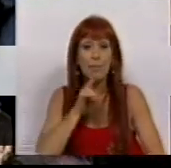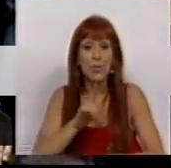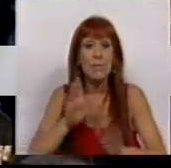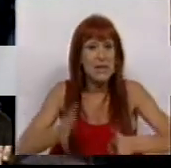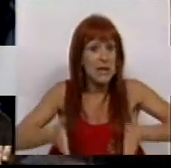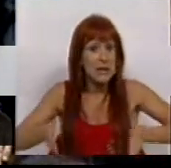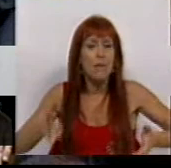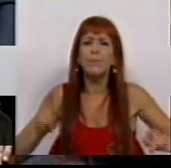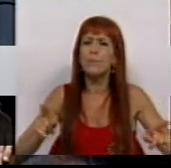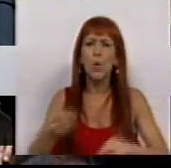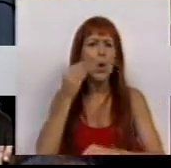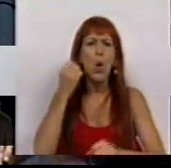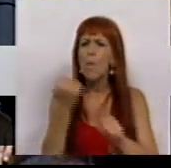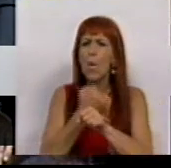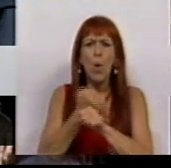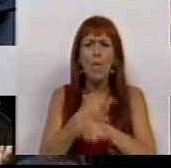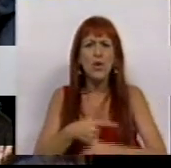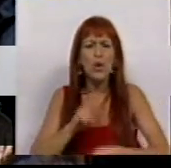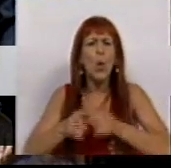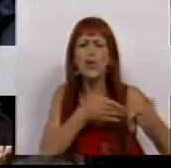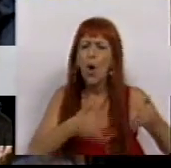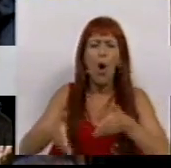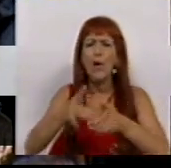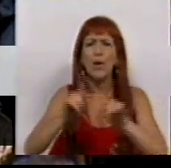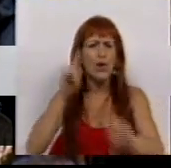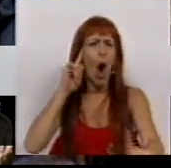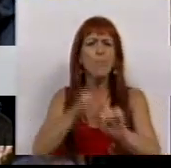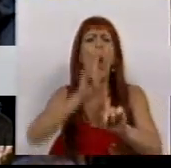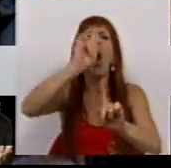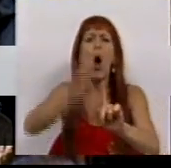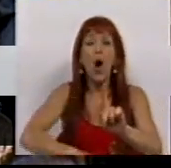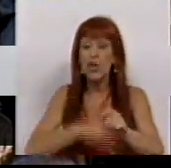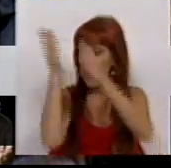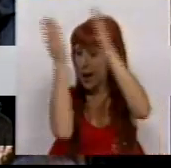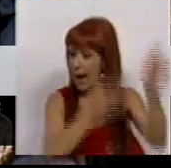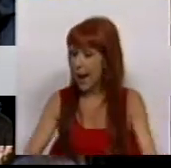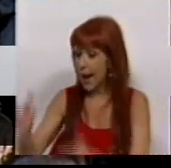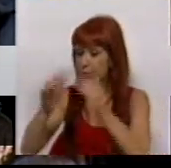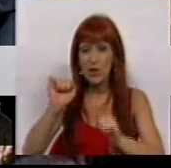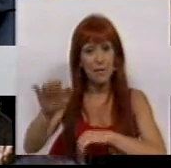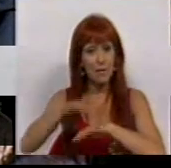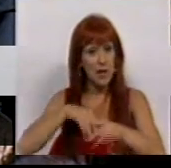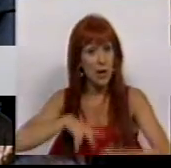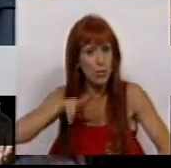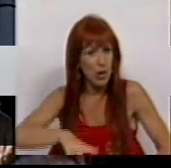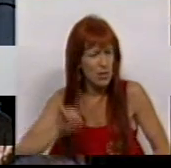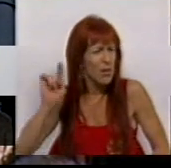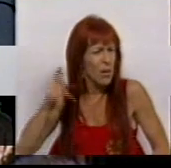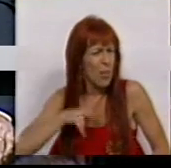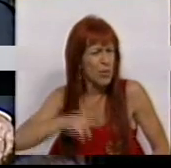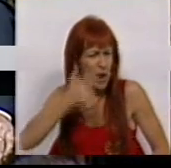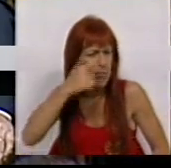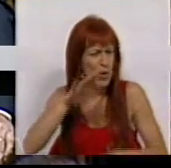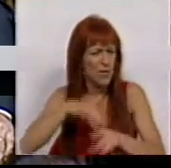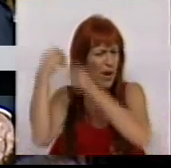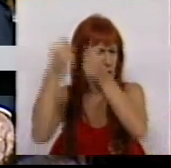de ser feita é como funciona, com que orientação, com que objetivos a produção em Portugal. Será que o país e os agricultores